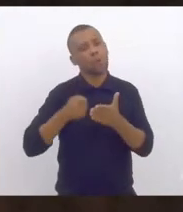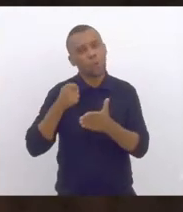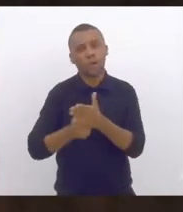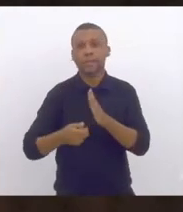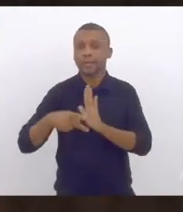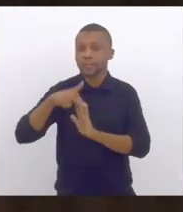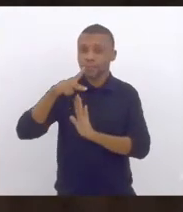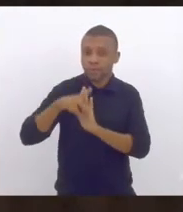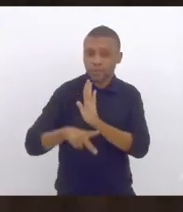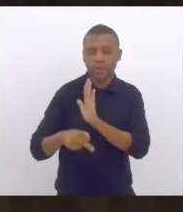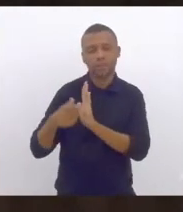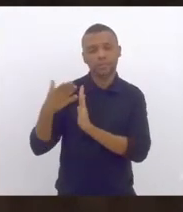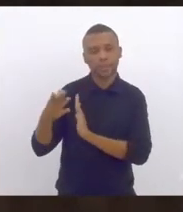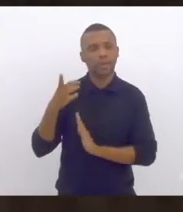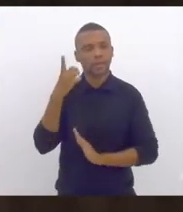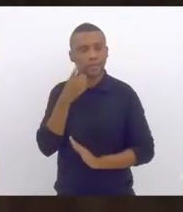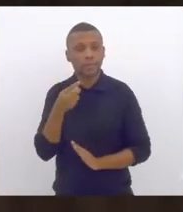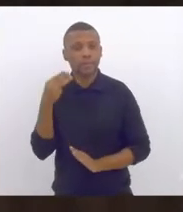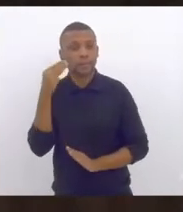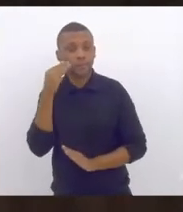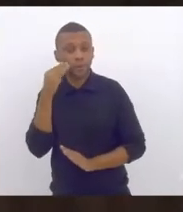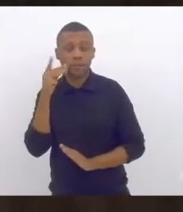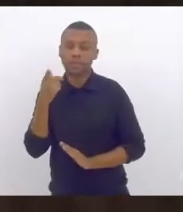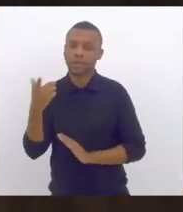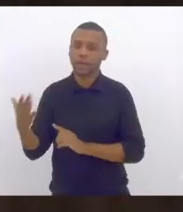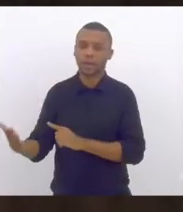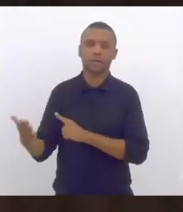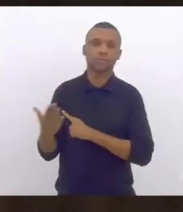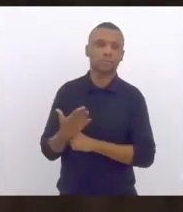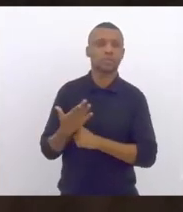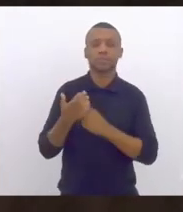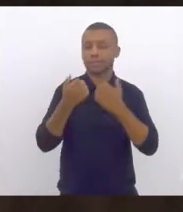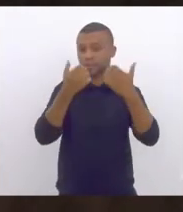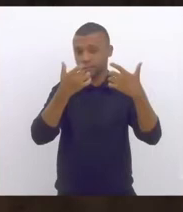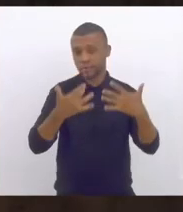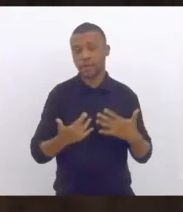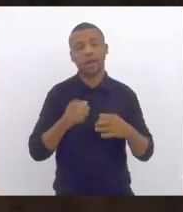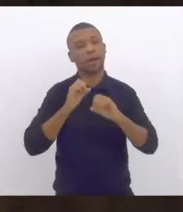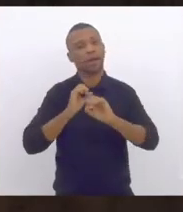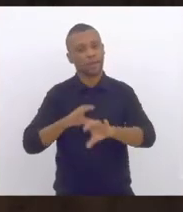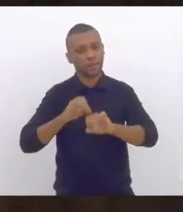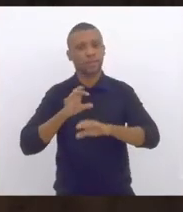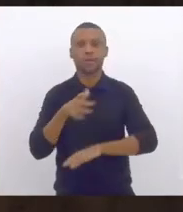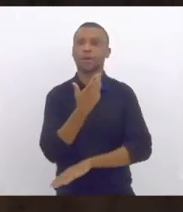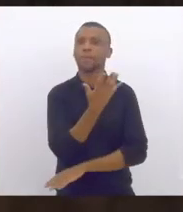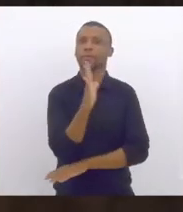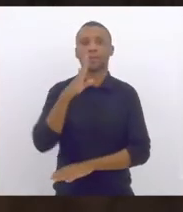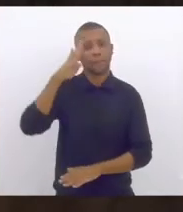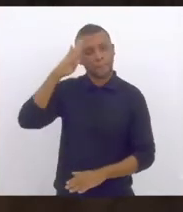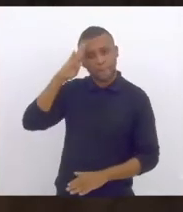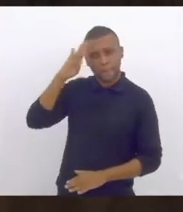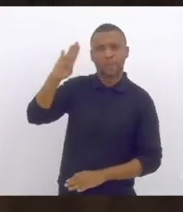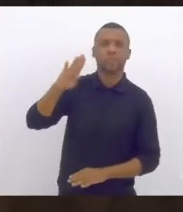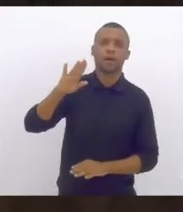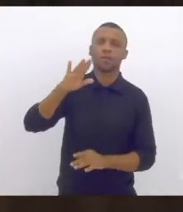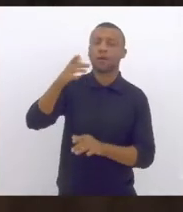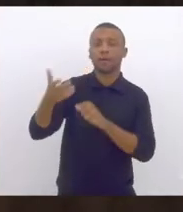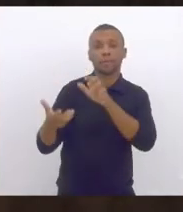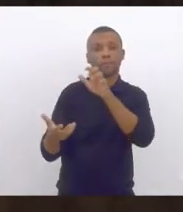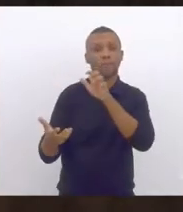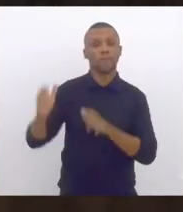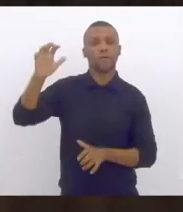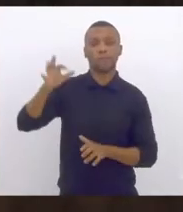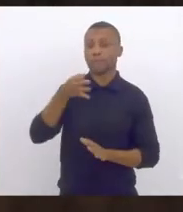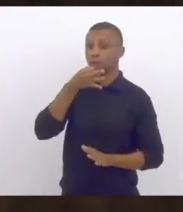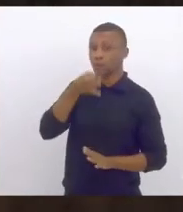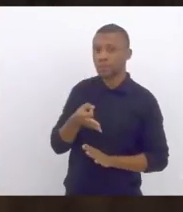Mônica Francisco contribui ao estabelecer a educação ambiental, tendo como centro a questão das mudanças climáticas. Então, o parecer